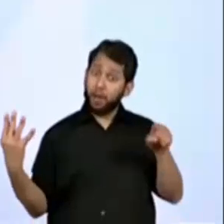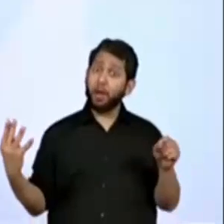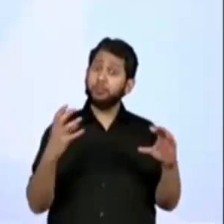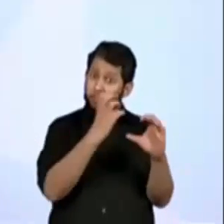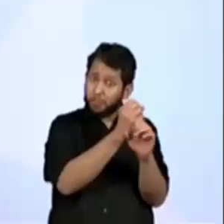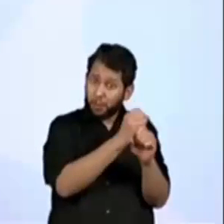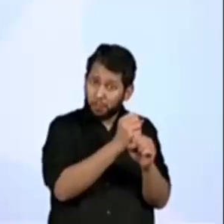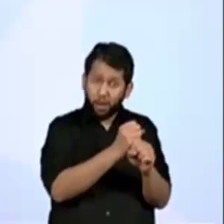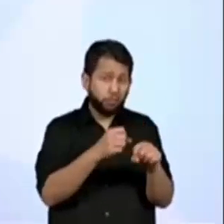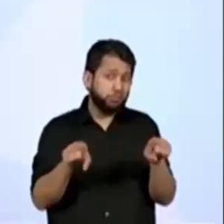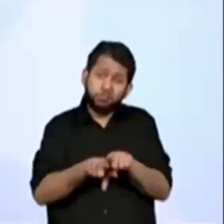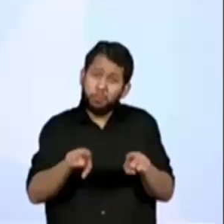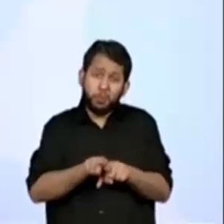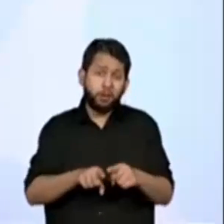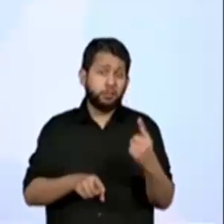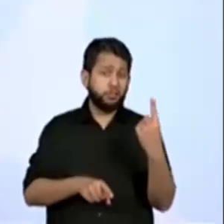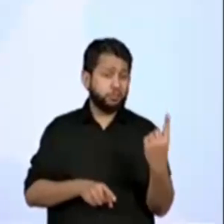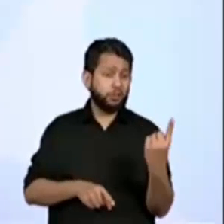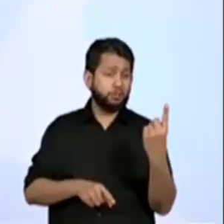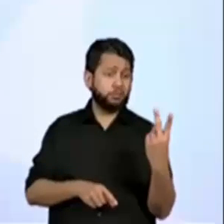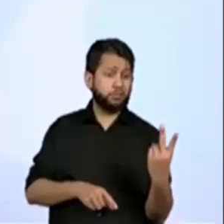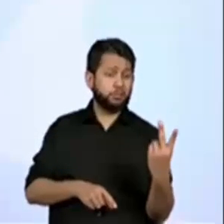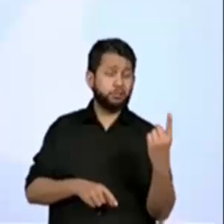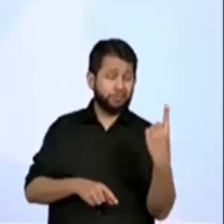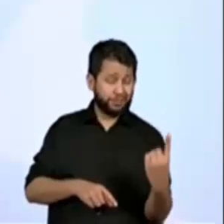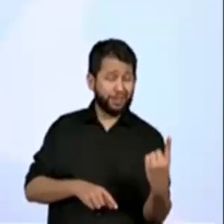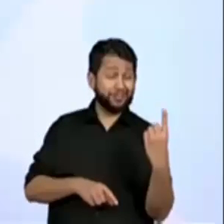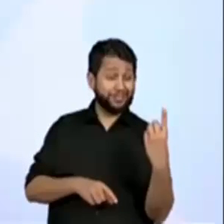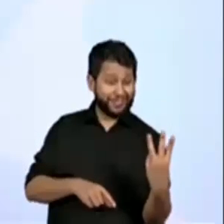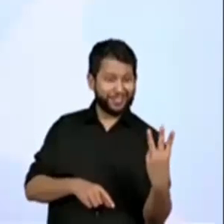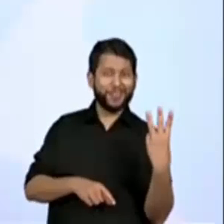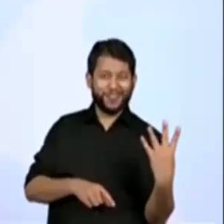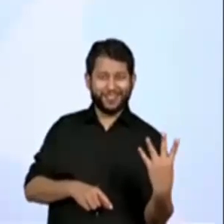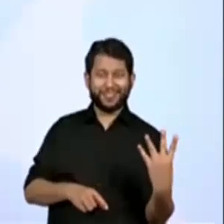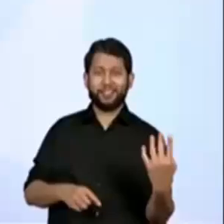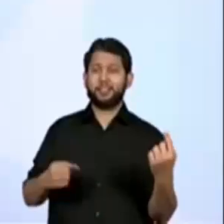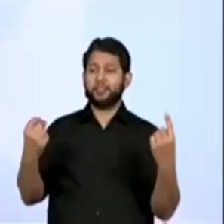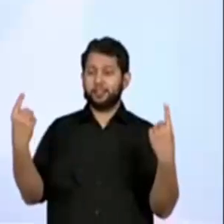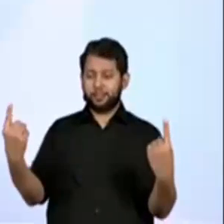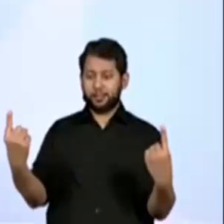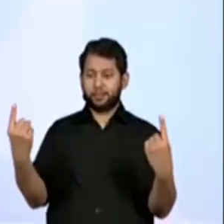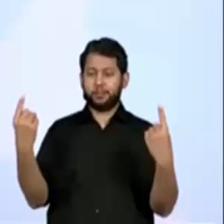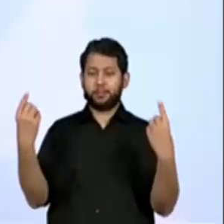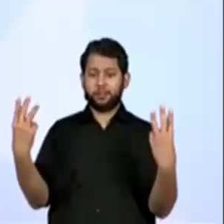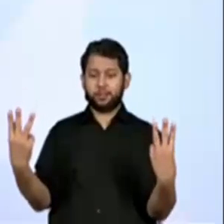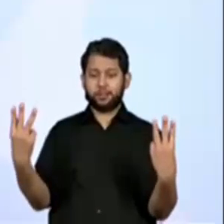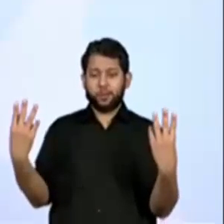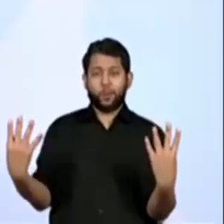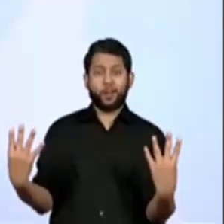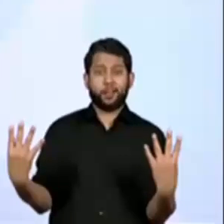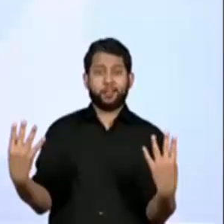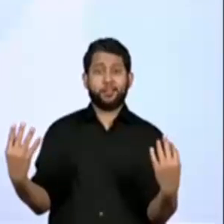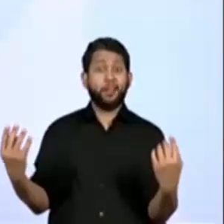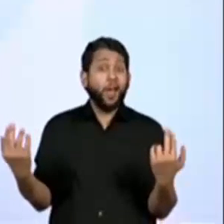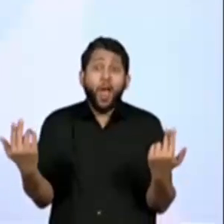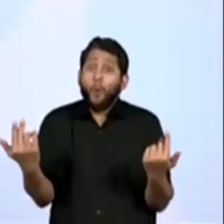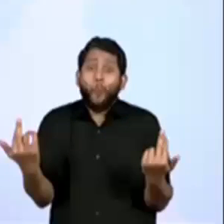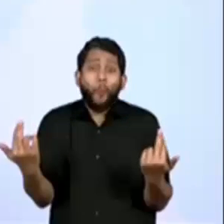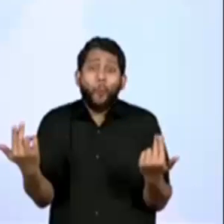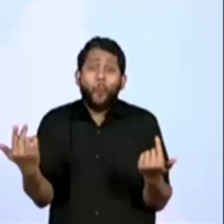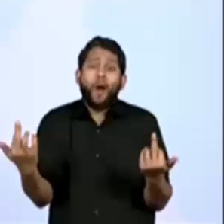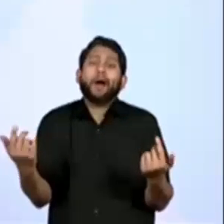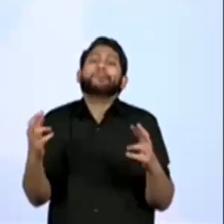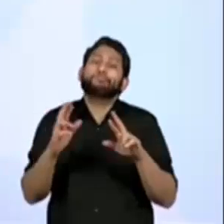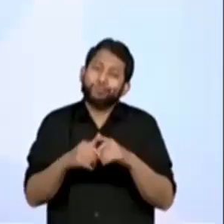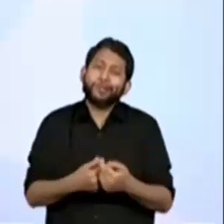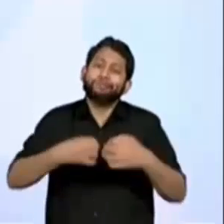134. Já que o resultado das duas operações é o mesmíssimo, então sim, elas têm uma relação de igualdade, elas